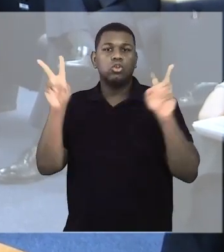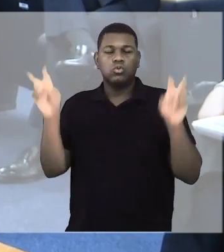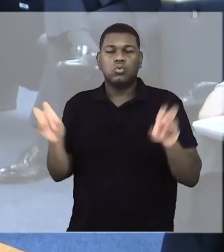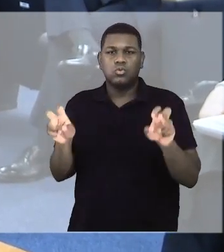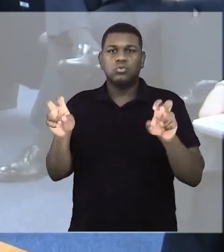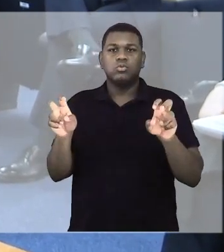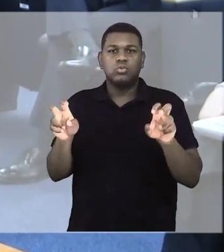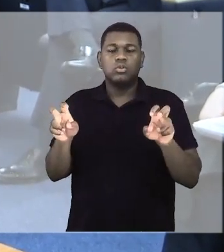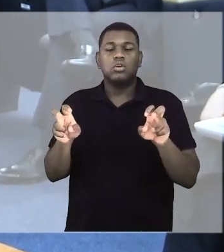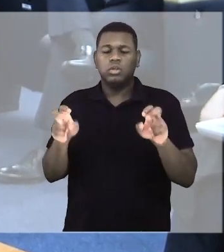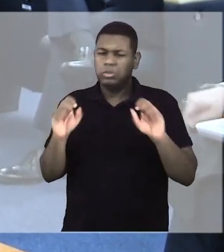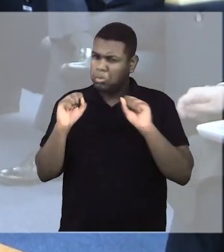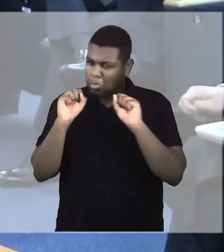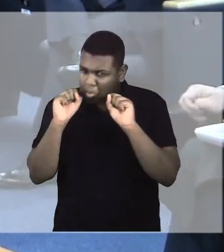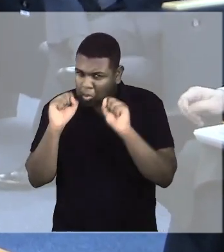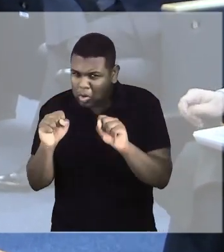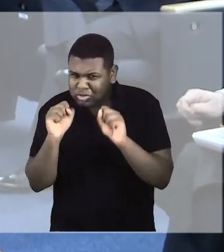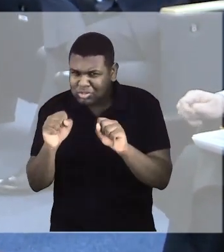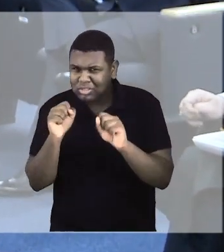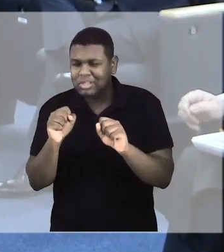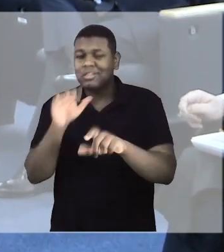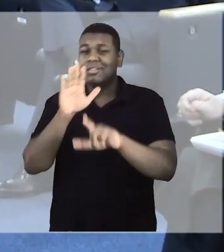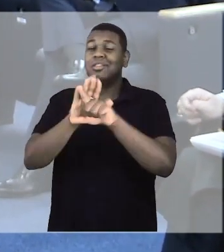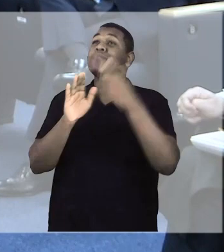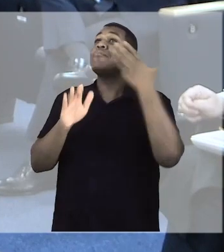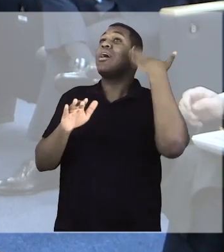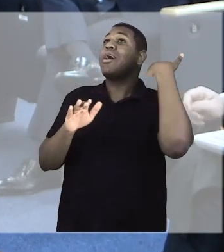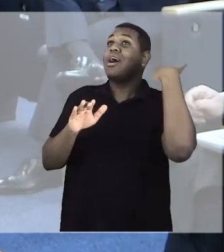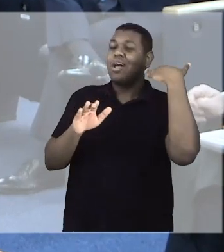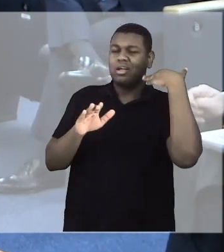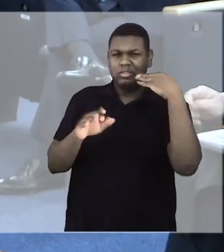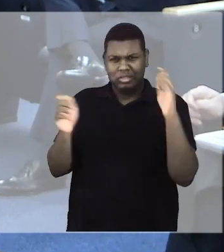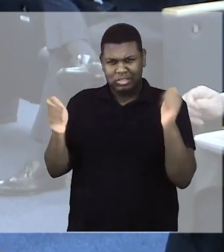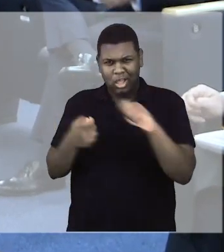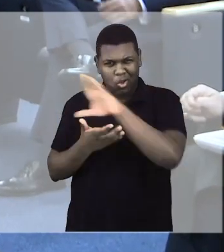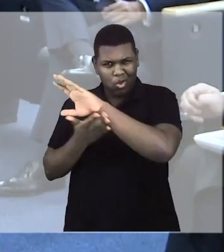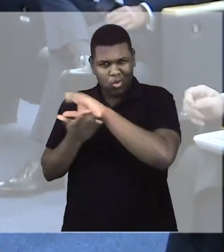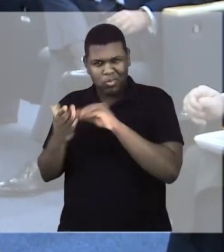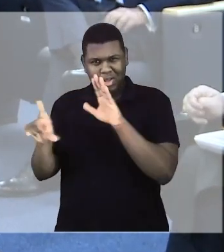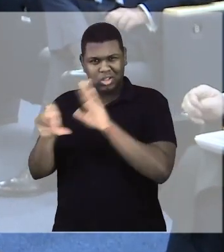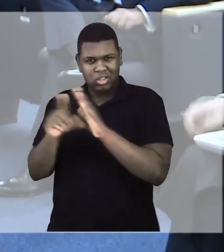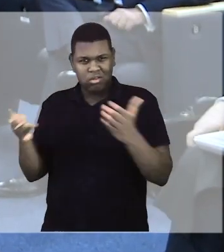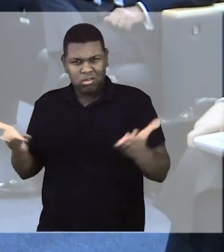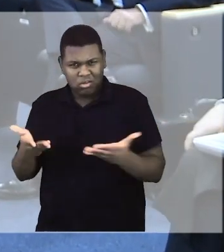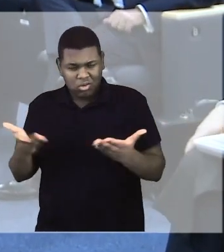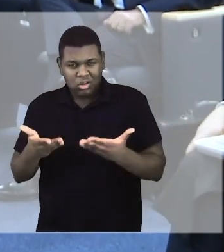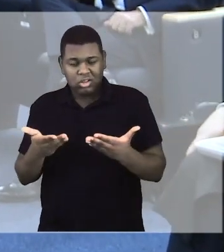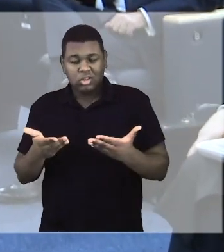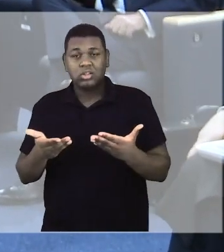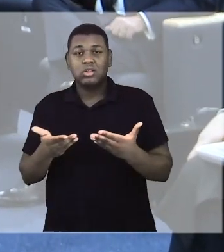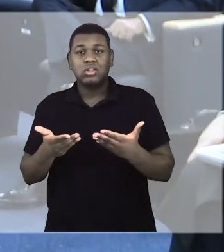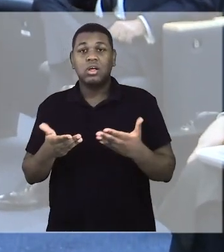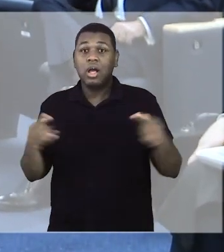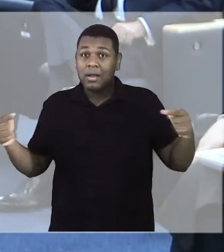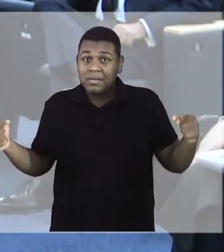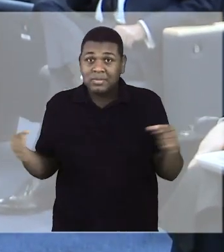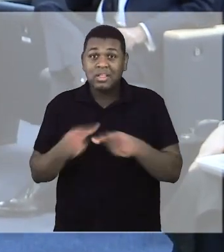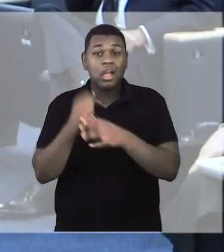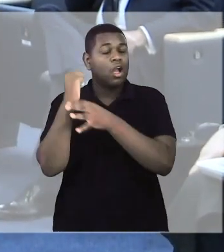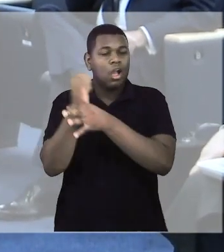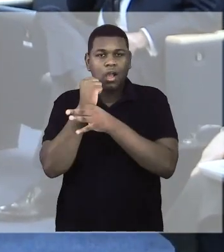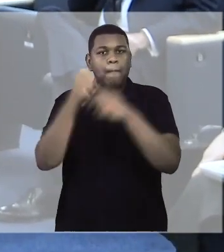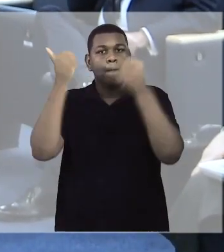delito. A matéria de direito aqui, excelências, é exatamente essa. É se nós podemos retroagir a novidade penal